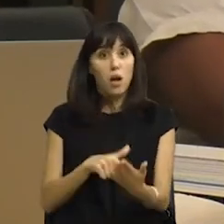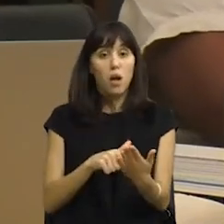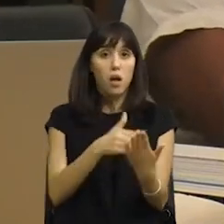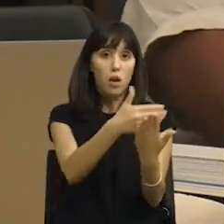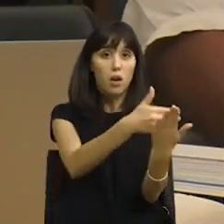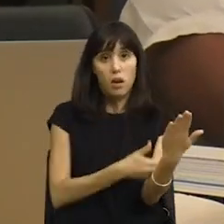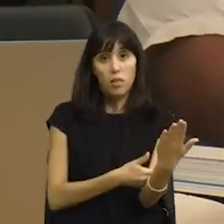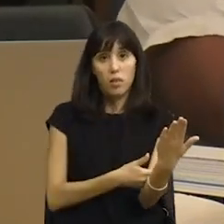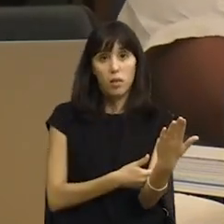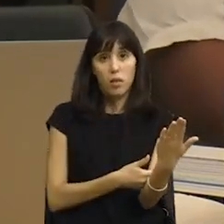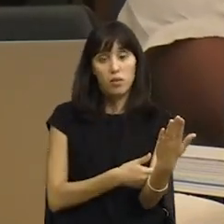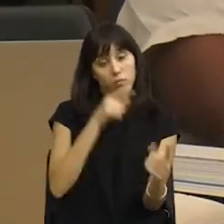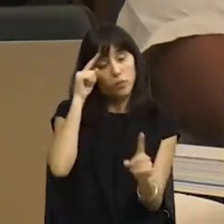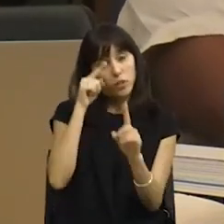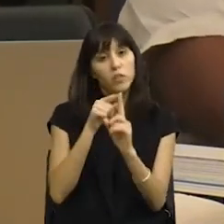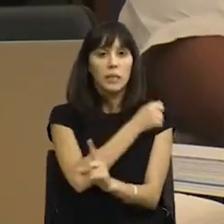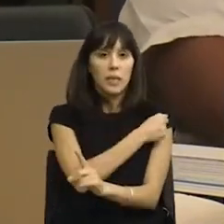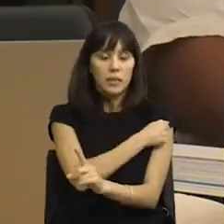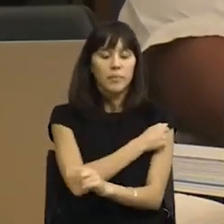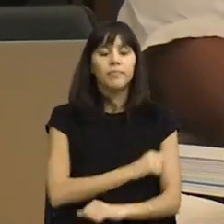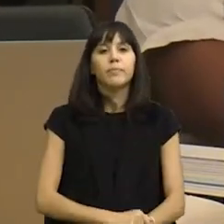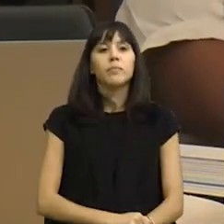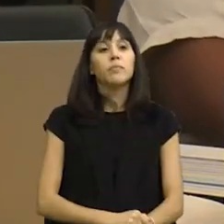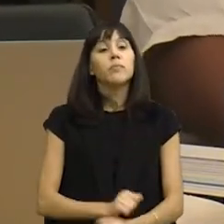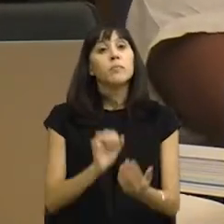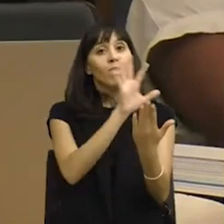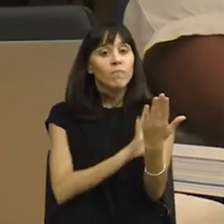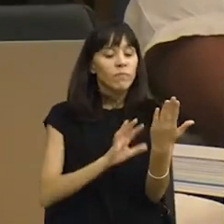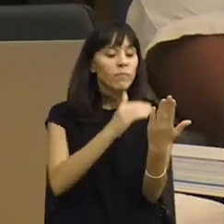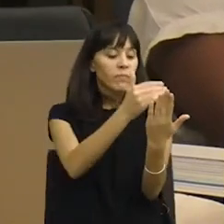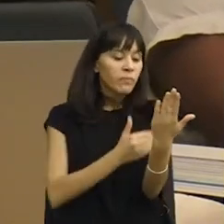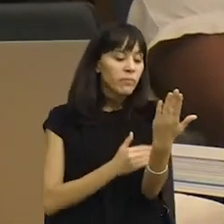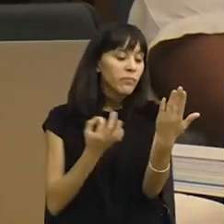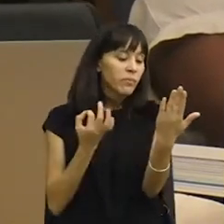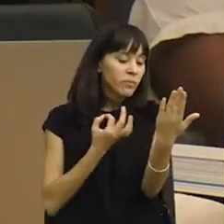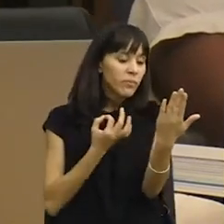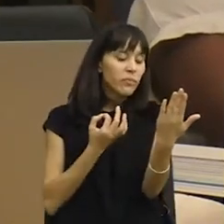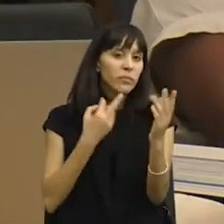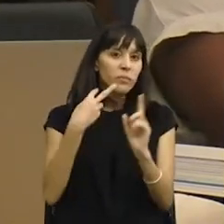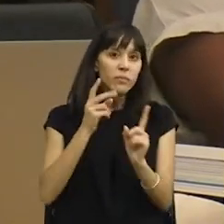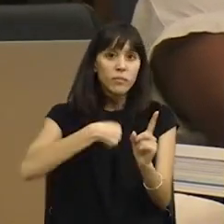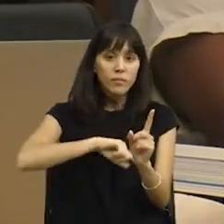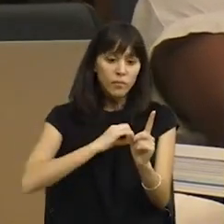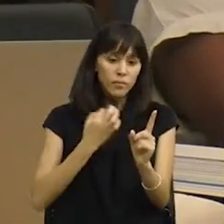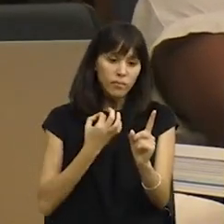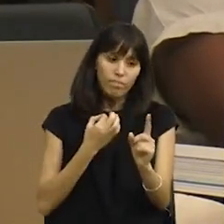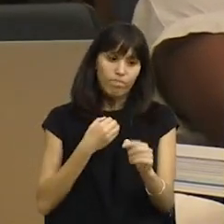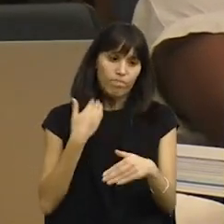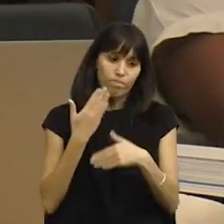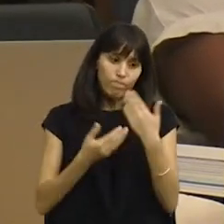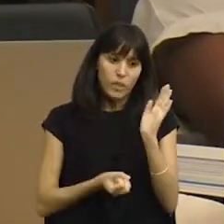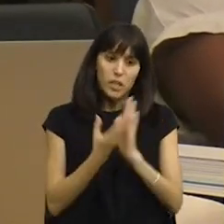carta para a habitação. Do ponto de vista da forma, a verdade é que, do nosso ponto de vista, não houve um verdadeiro